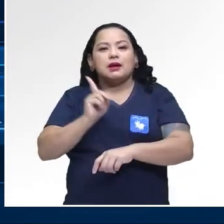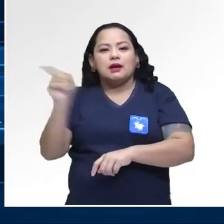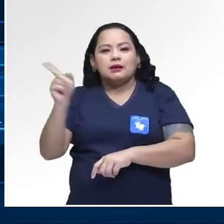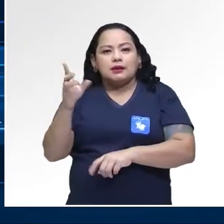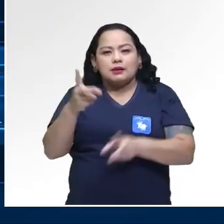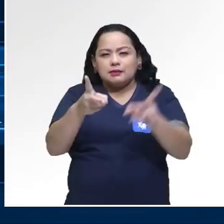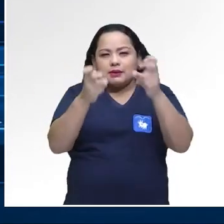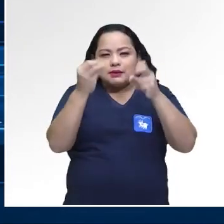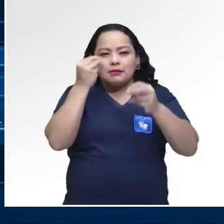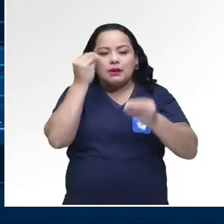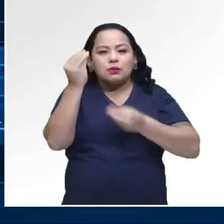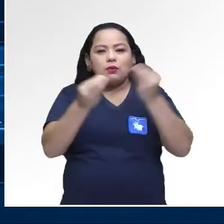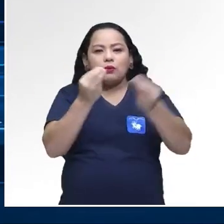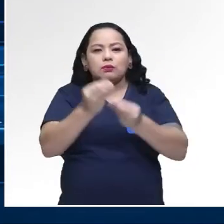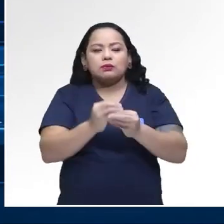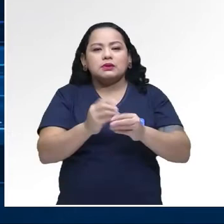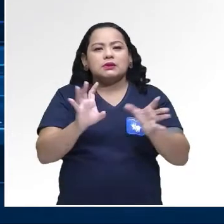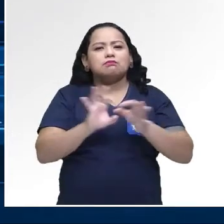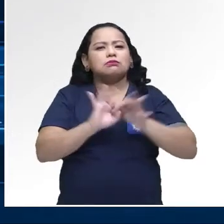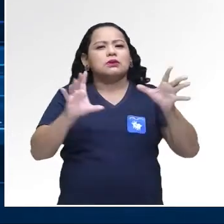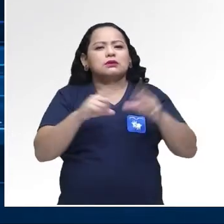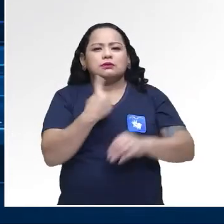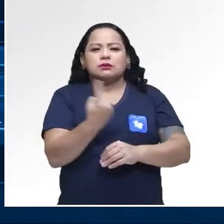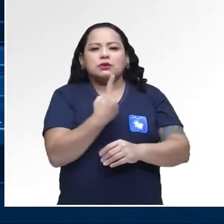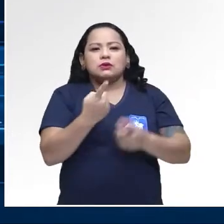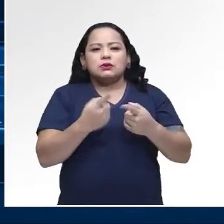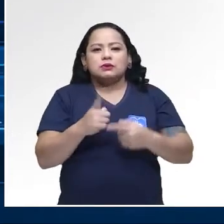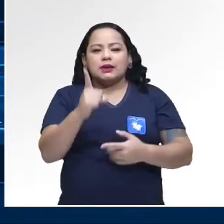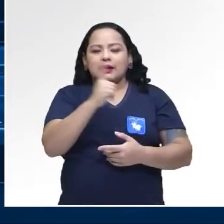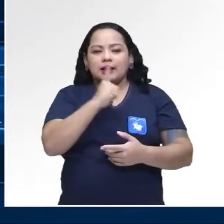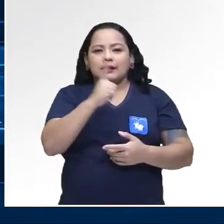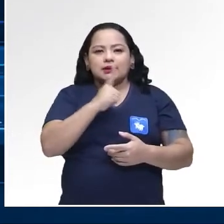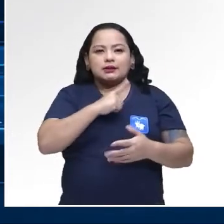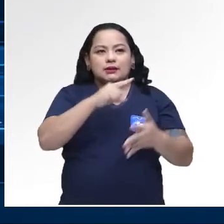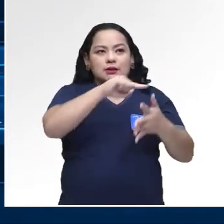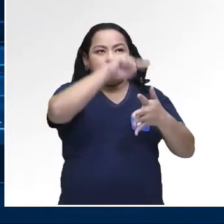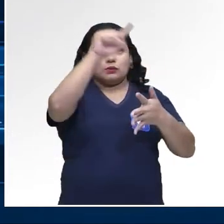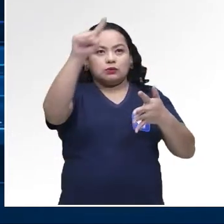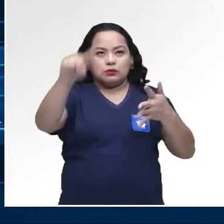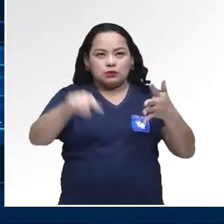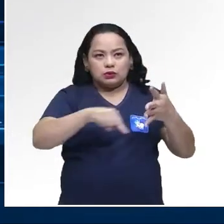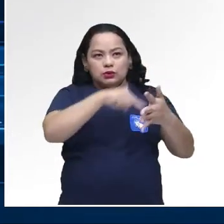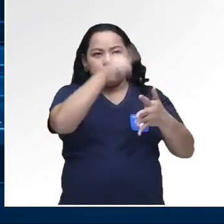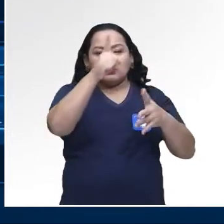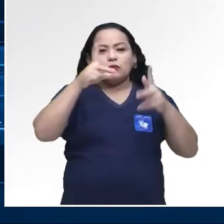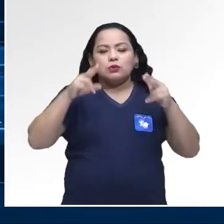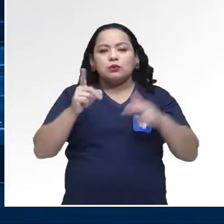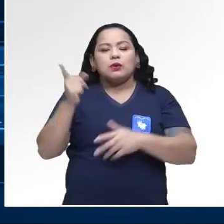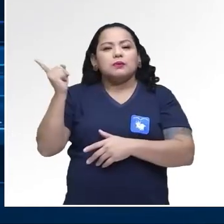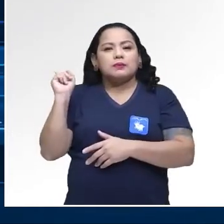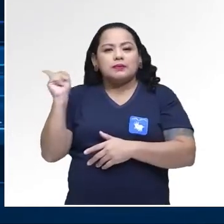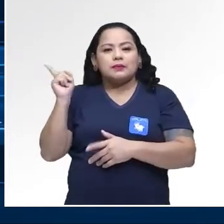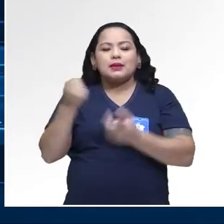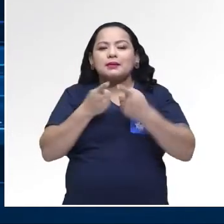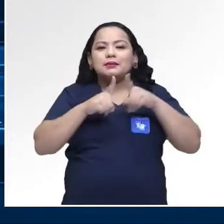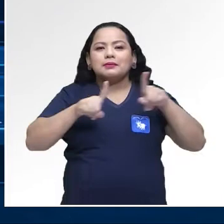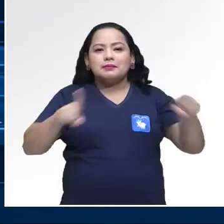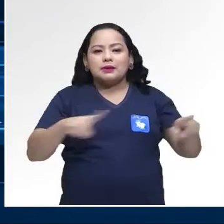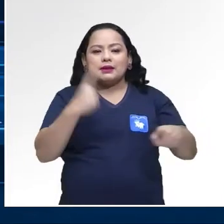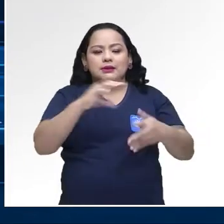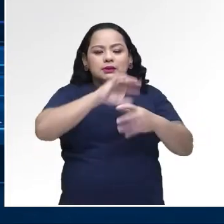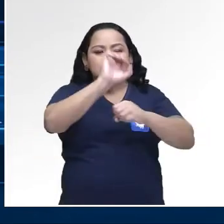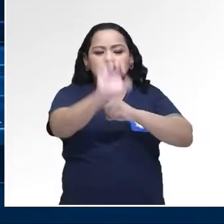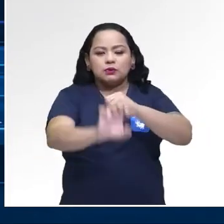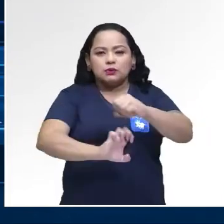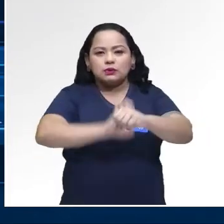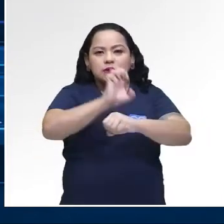observe que eles já são mais independentes. Eu tenho sim o meu circuito fechado, como eu observo aqui, porém, os